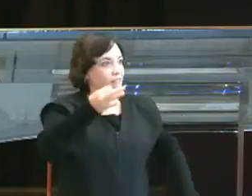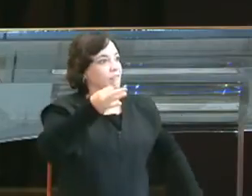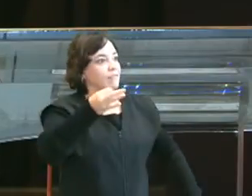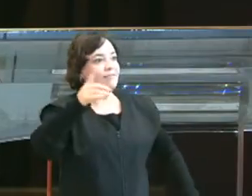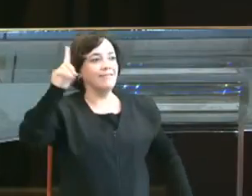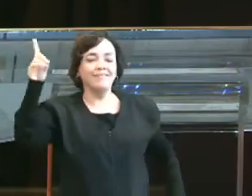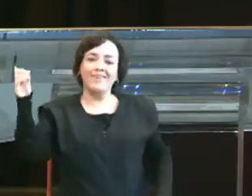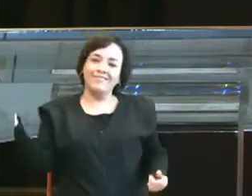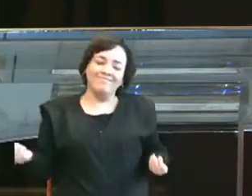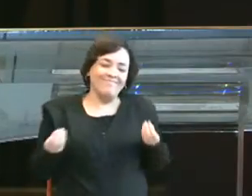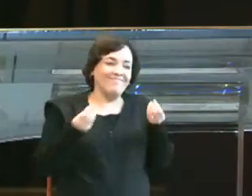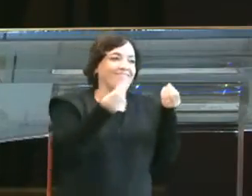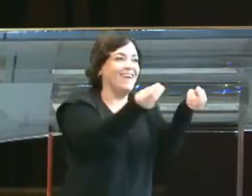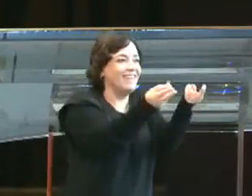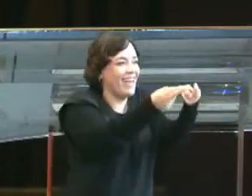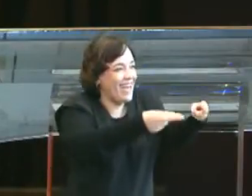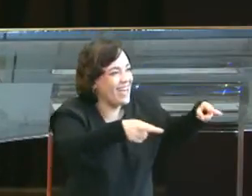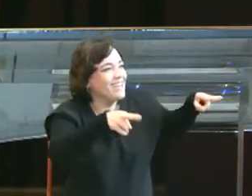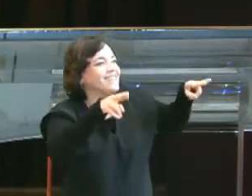restauração através da sua